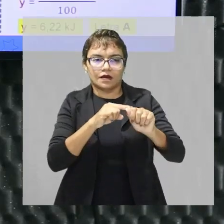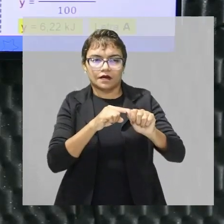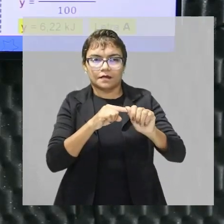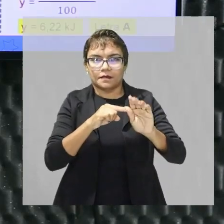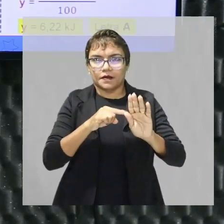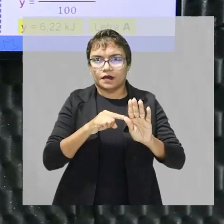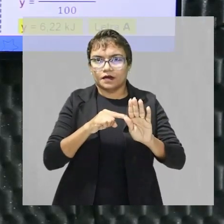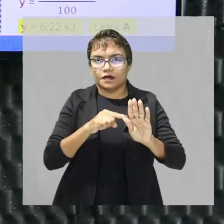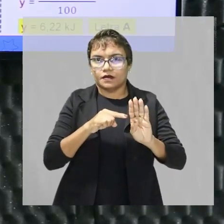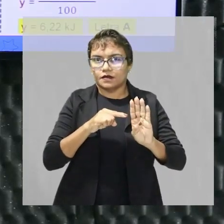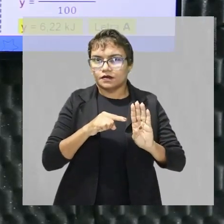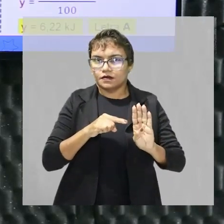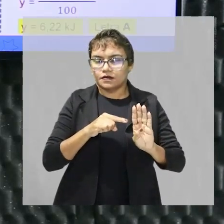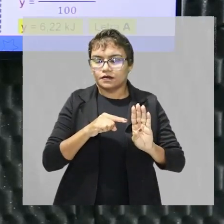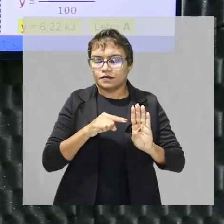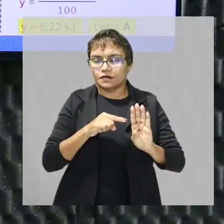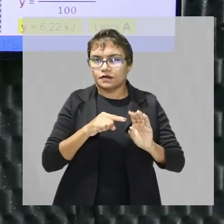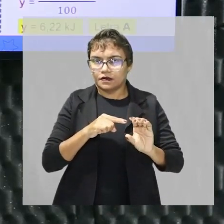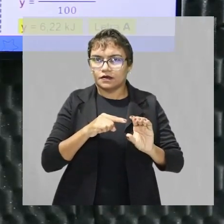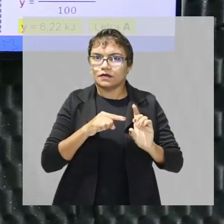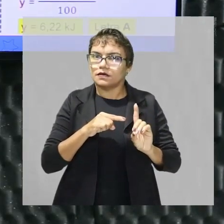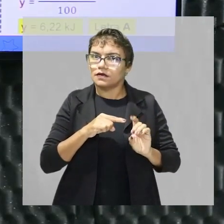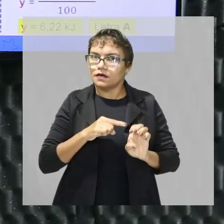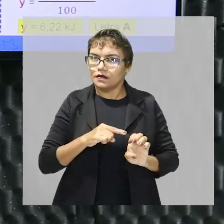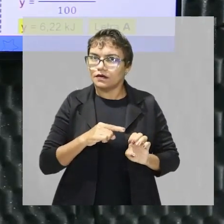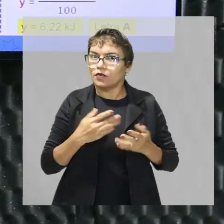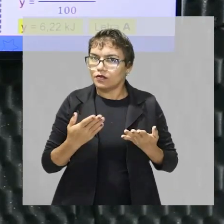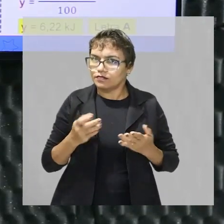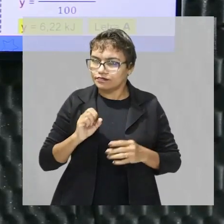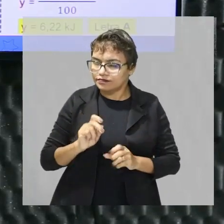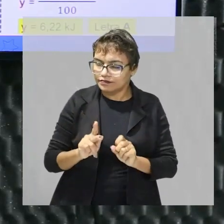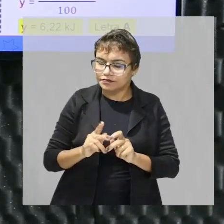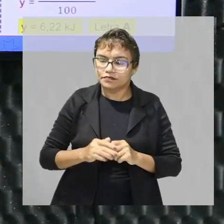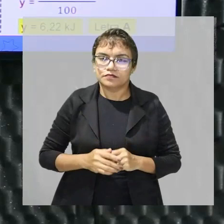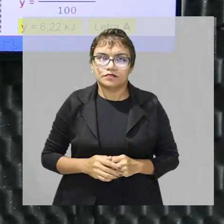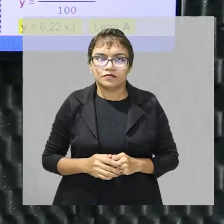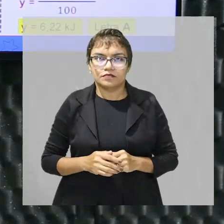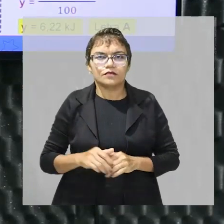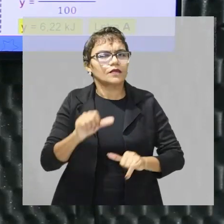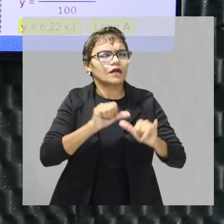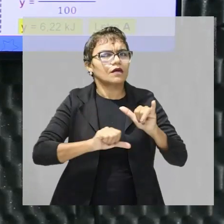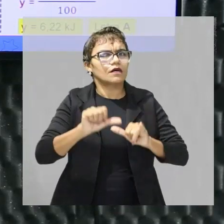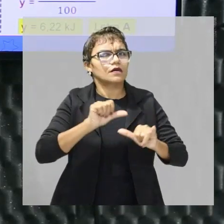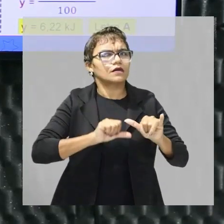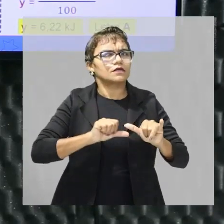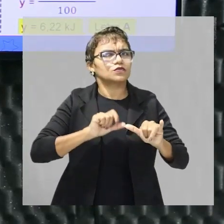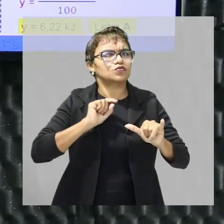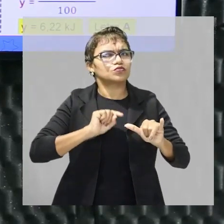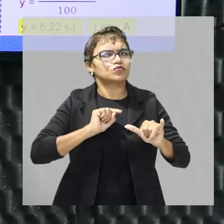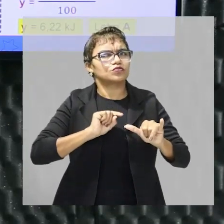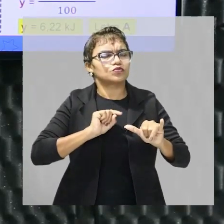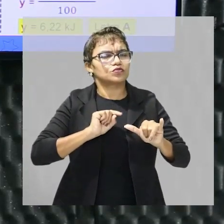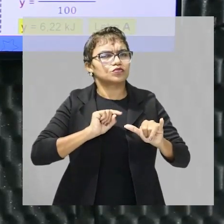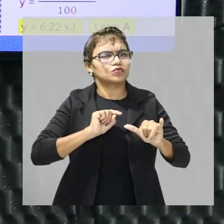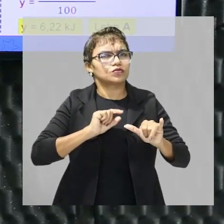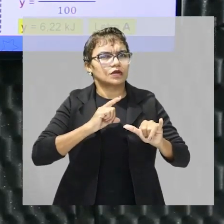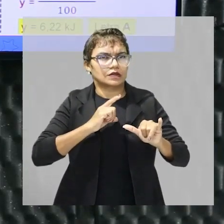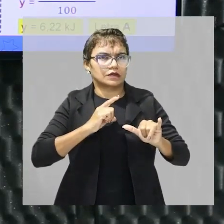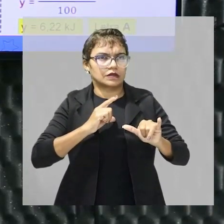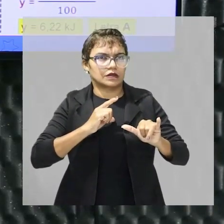alternativas, certo, turminha? Então, vamos lá. A nossa reação, ok? Nós temos aqui